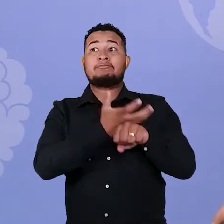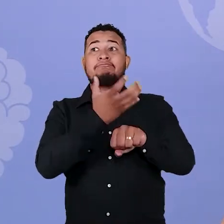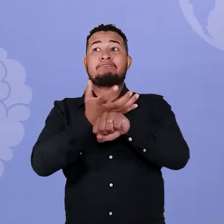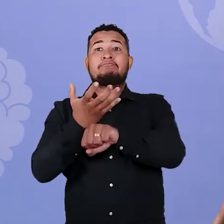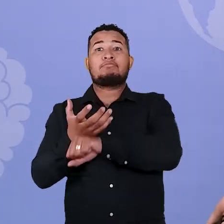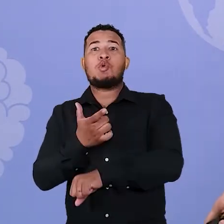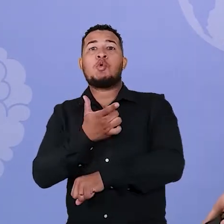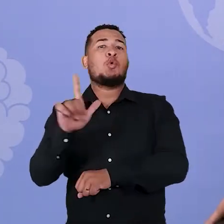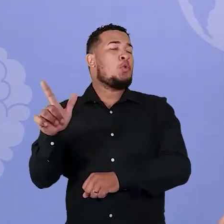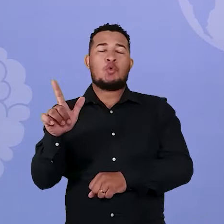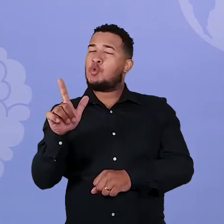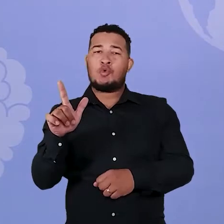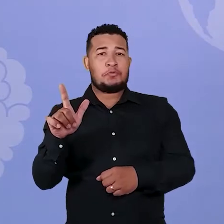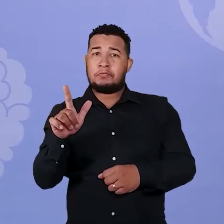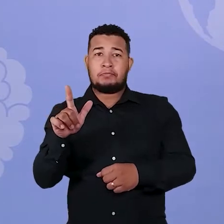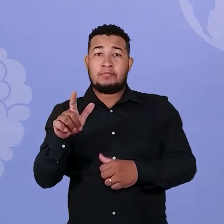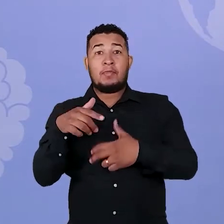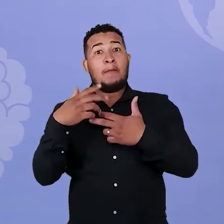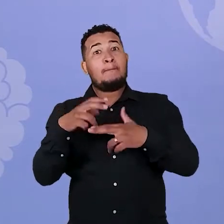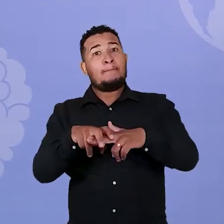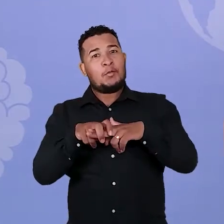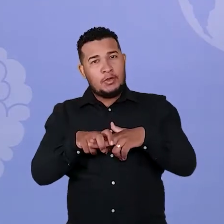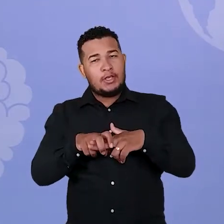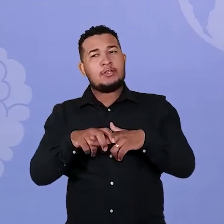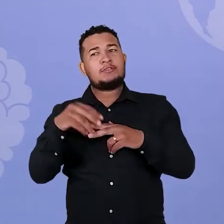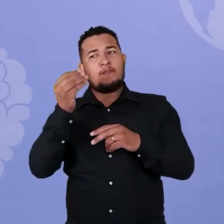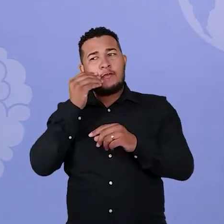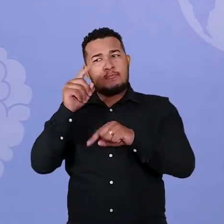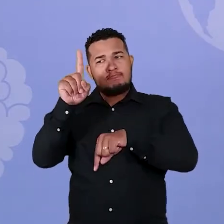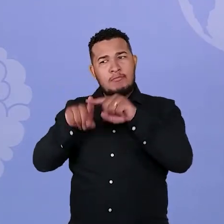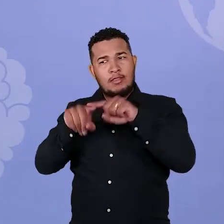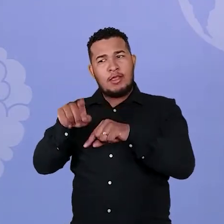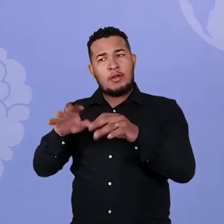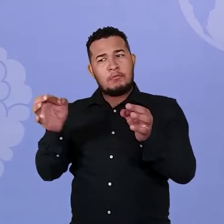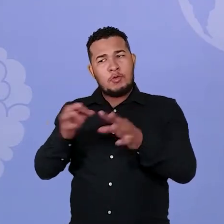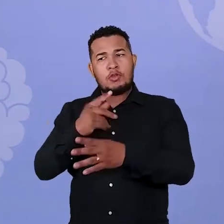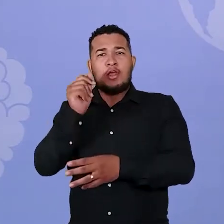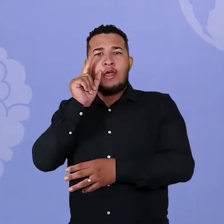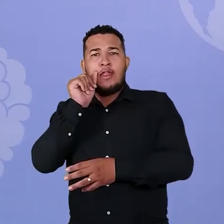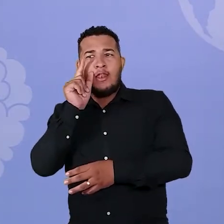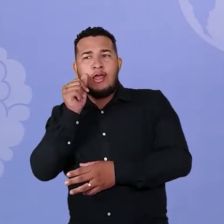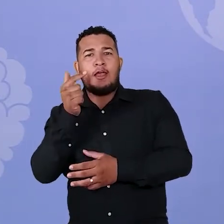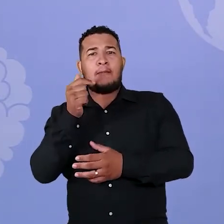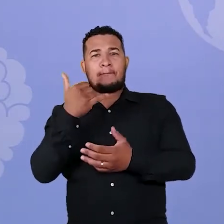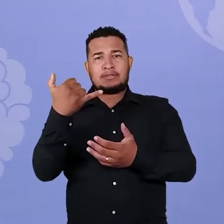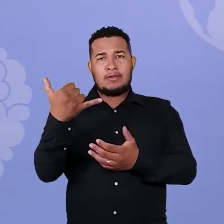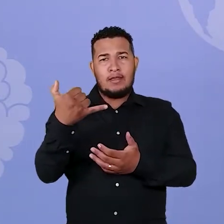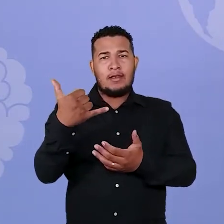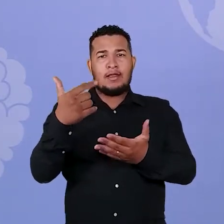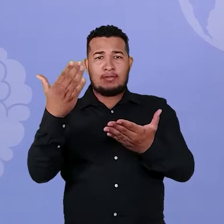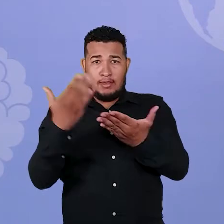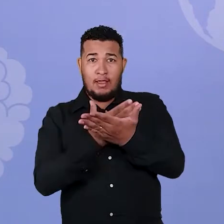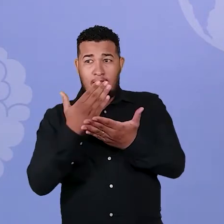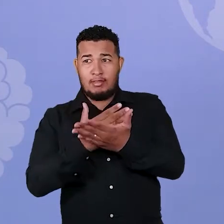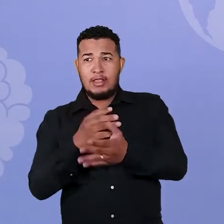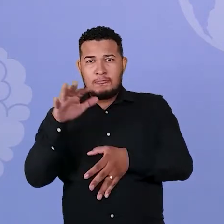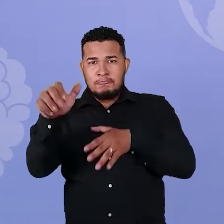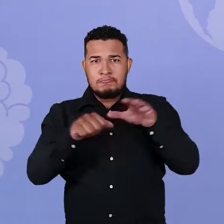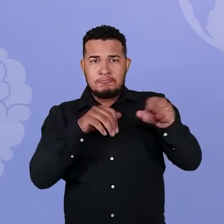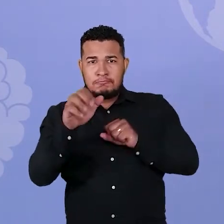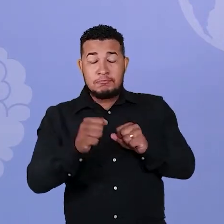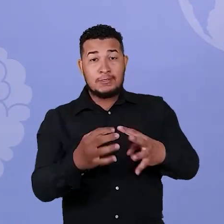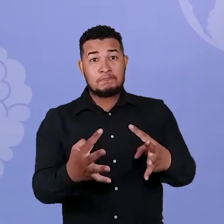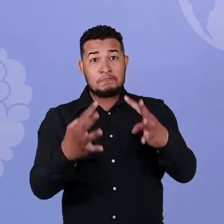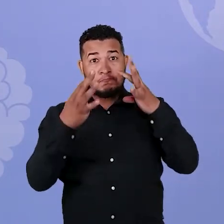em outras disciplinas. Por isso, separa o seu material de estudo, pega o seu lápis, pega a sua caneta, pega o